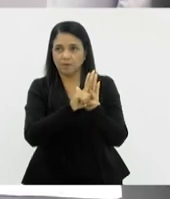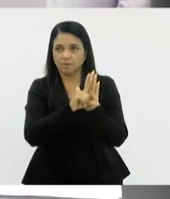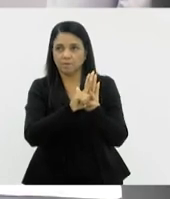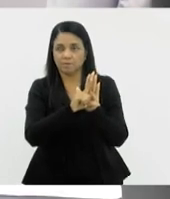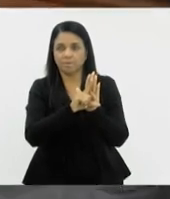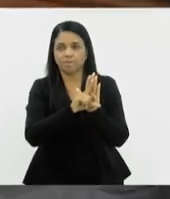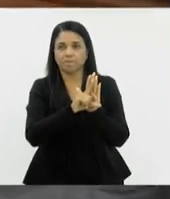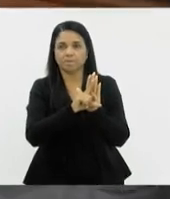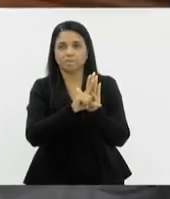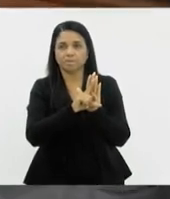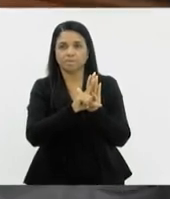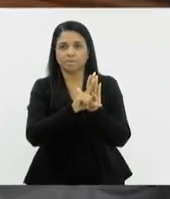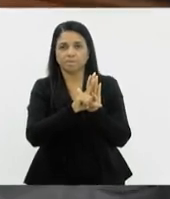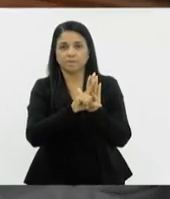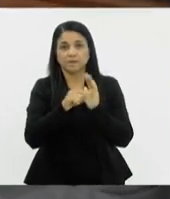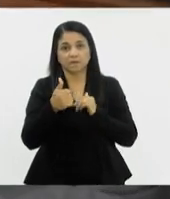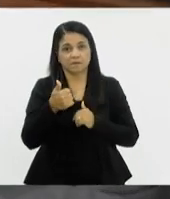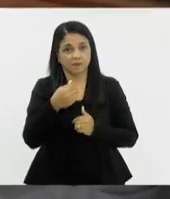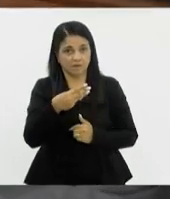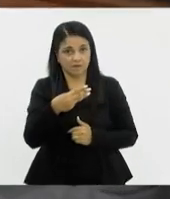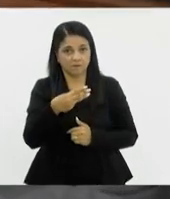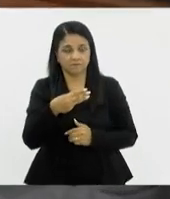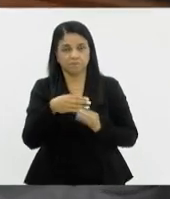autorização para a gente avançar naquilo. Fazer junto.